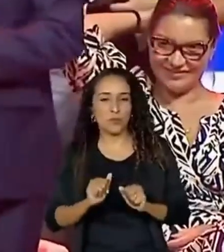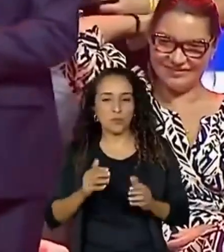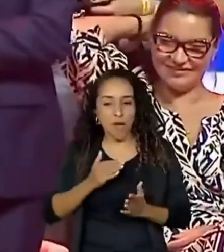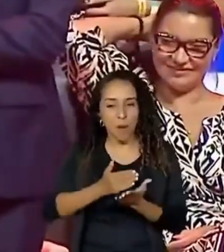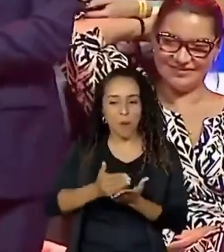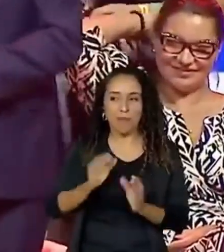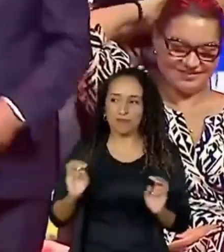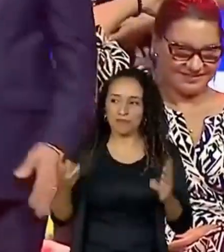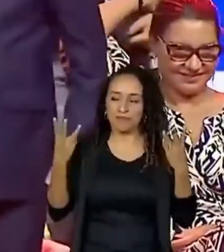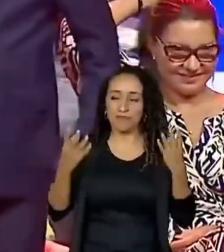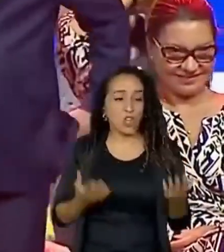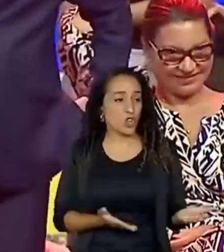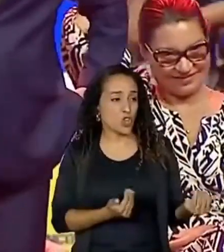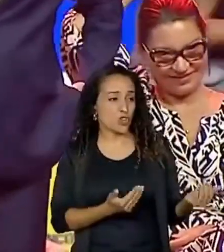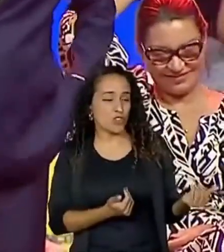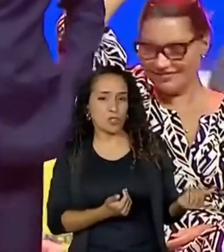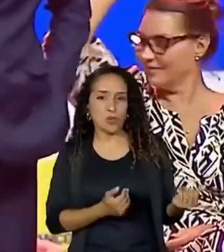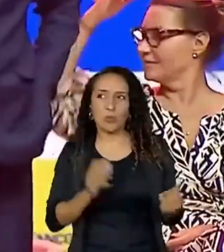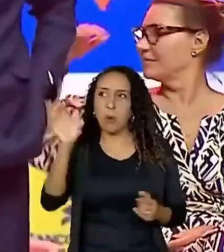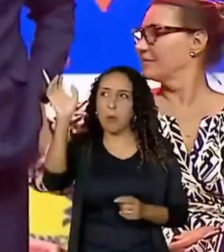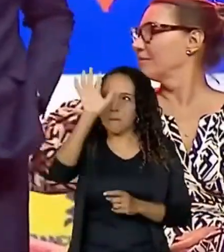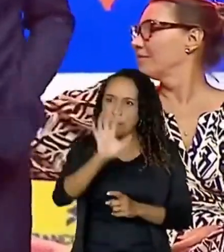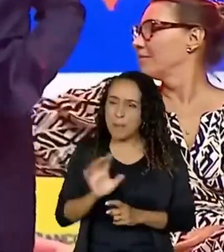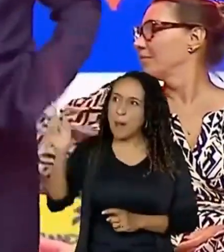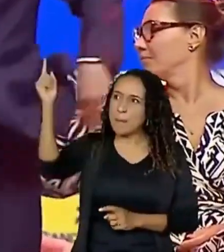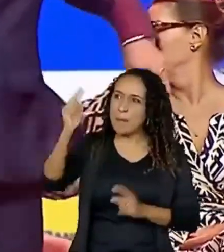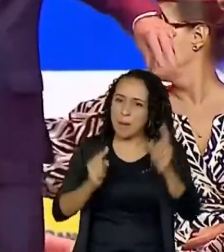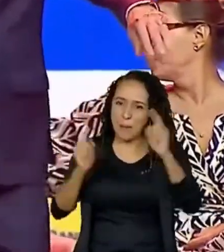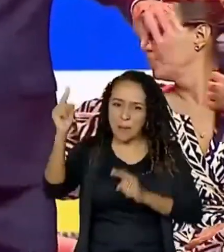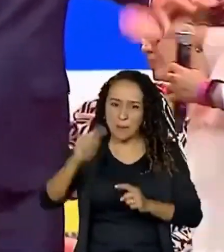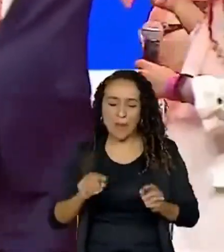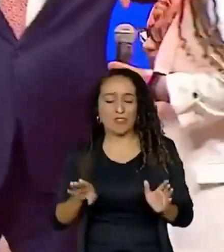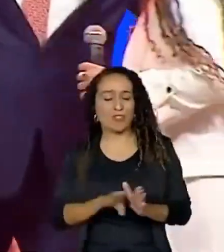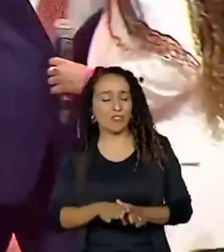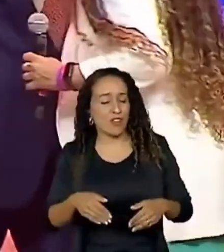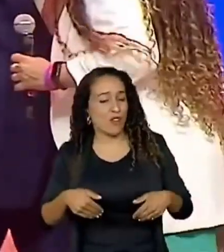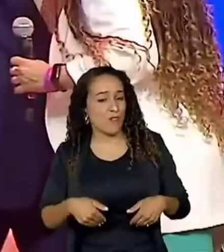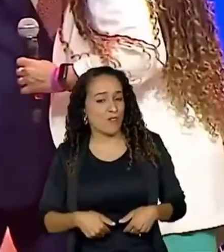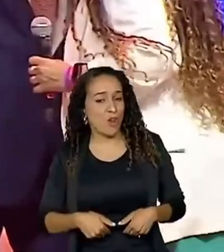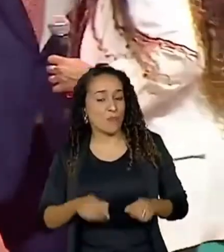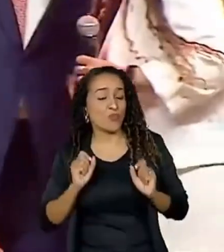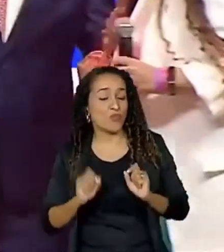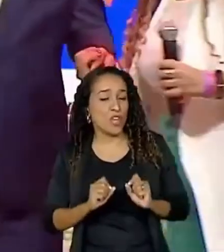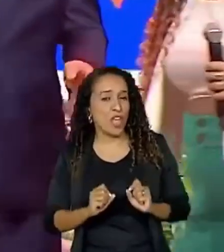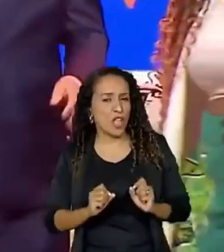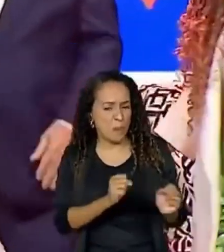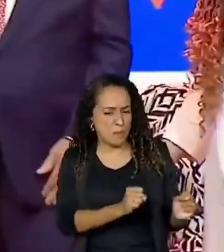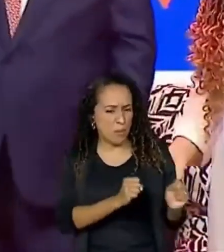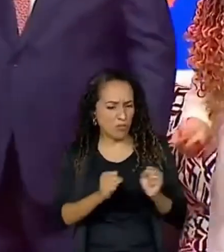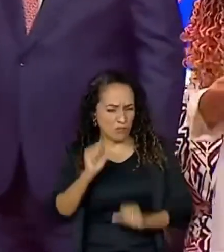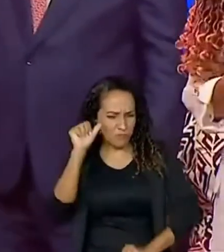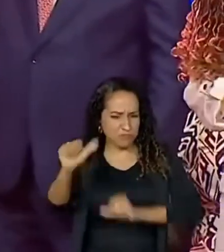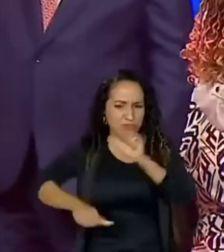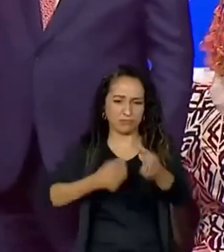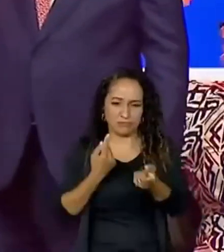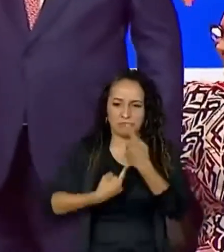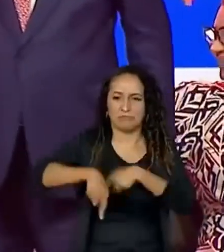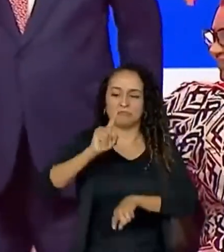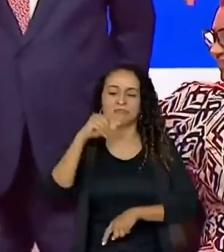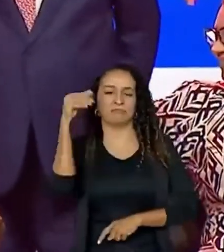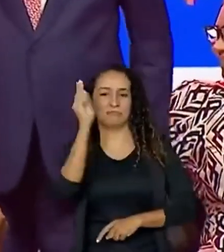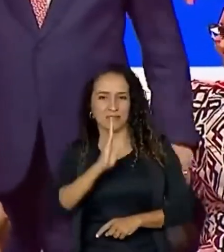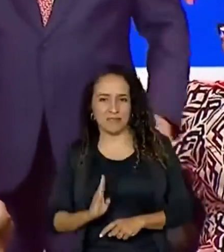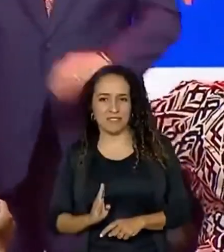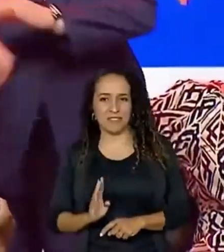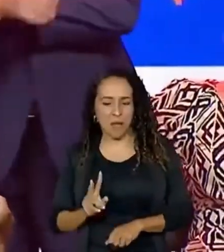essa juventude que veio de todos os cantos do Brasil chegou aqui com fome. Fome de poder revolucionar esse país e mostrar para